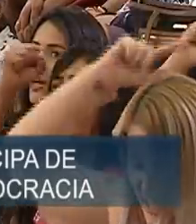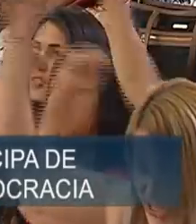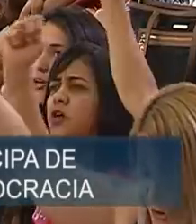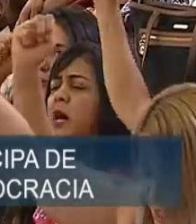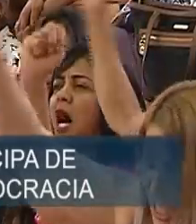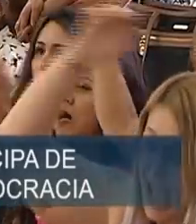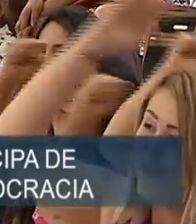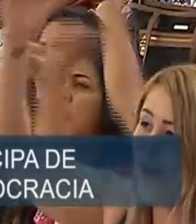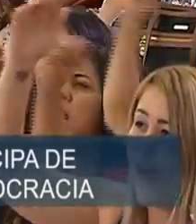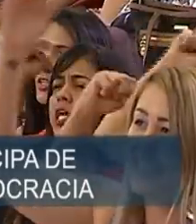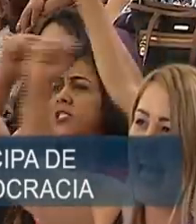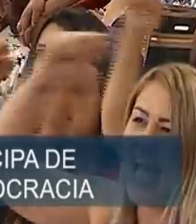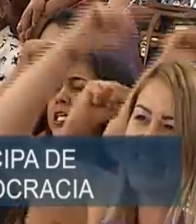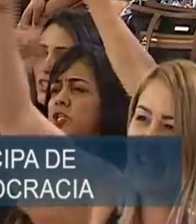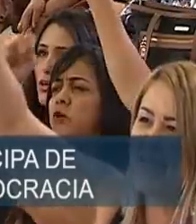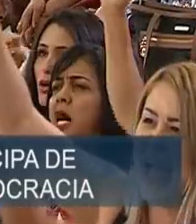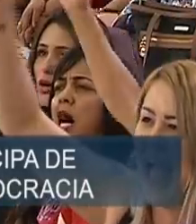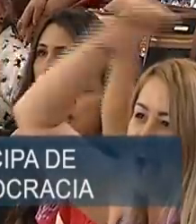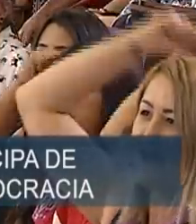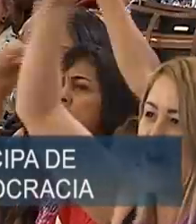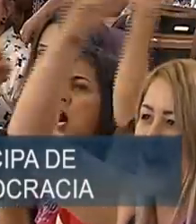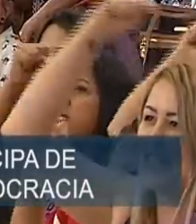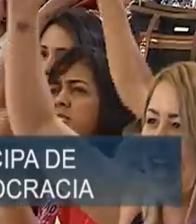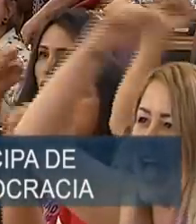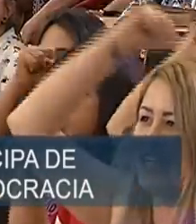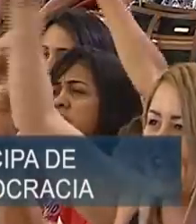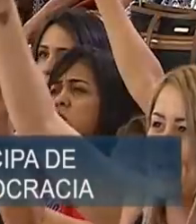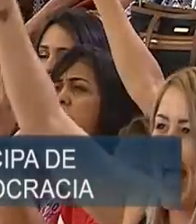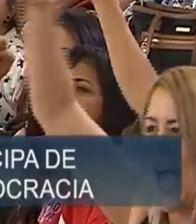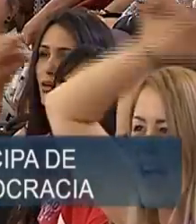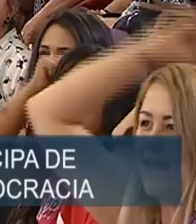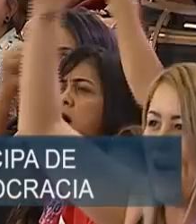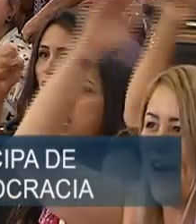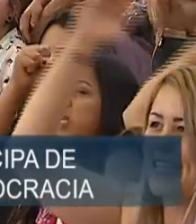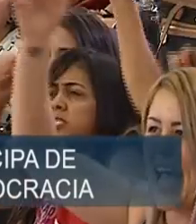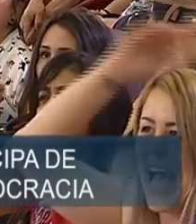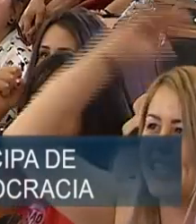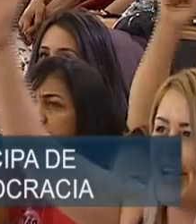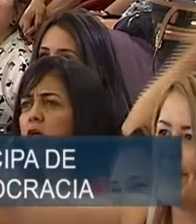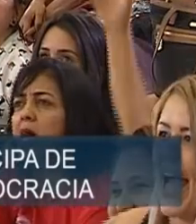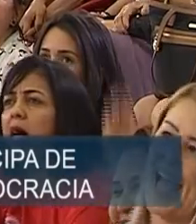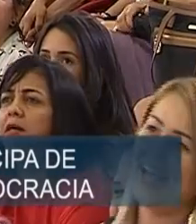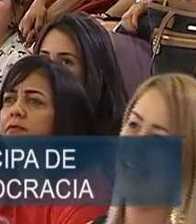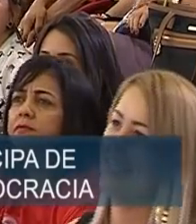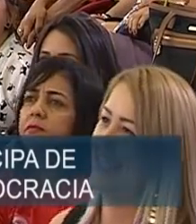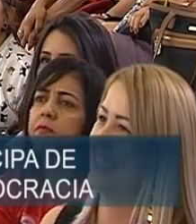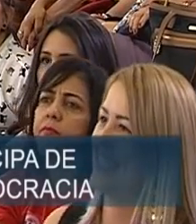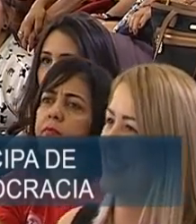Força Dilma, Dilma, Força Dilma, Força